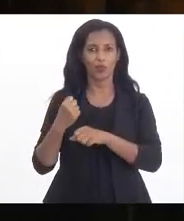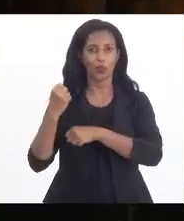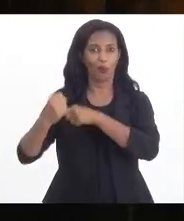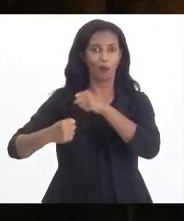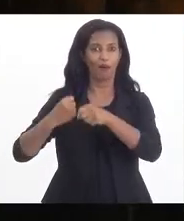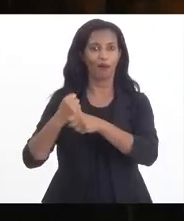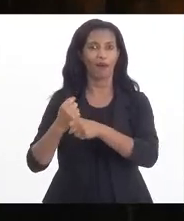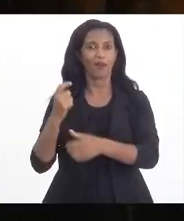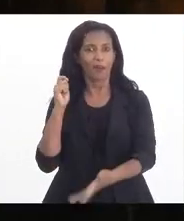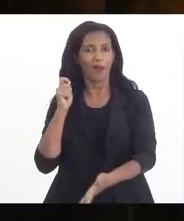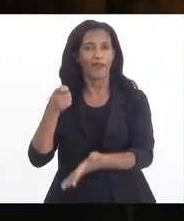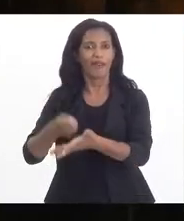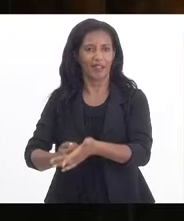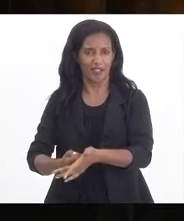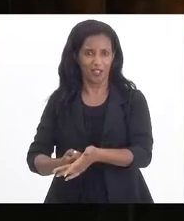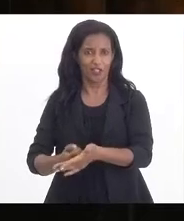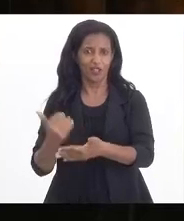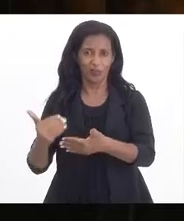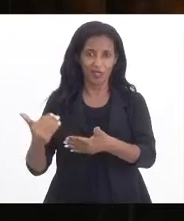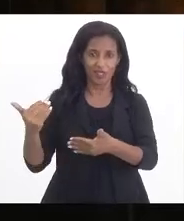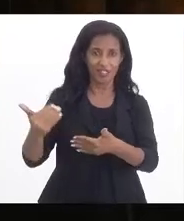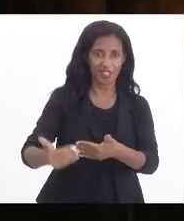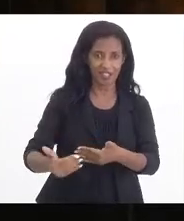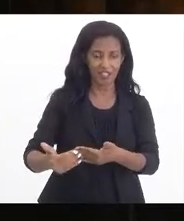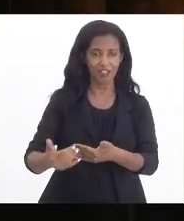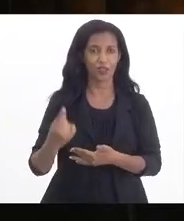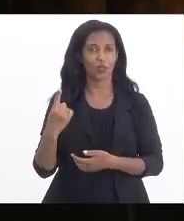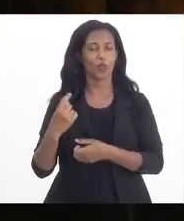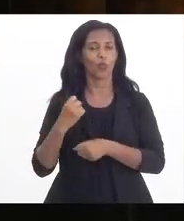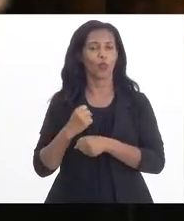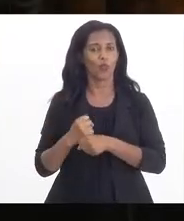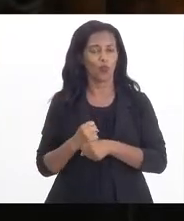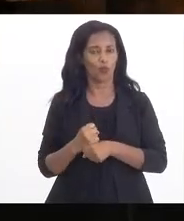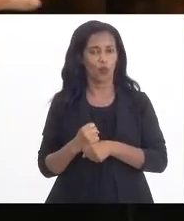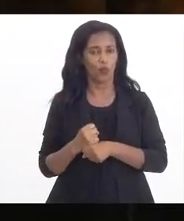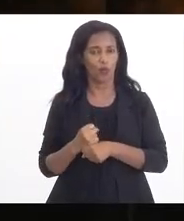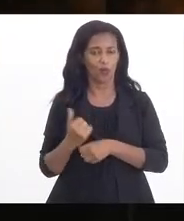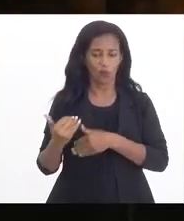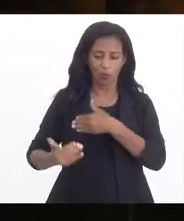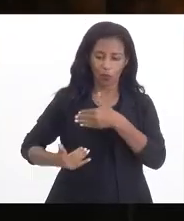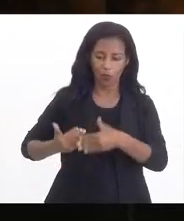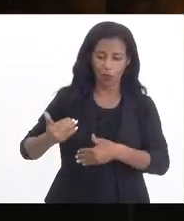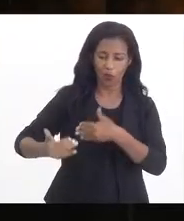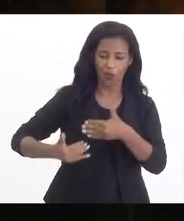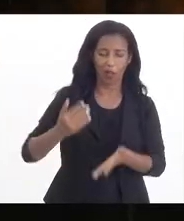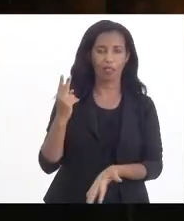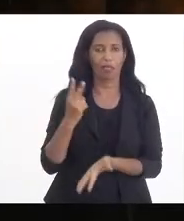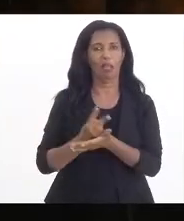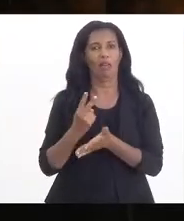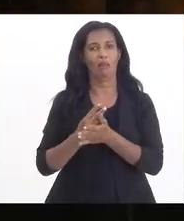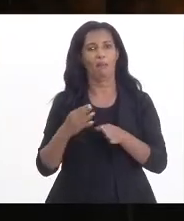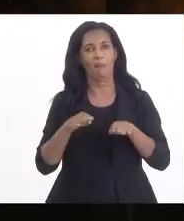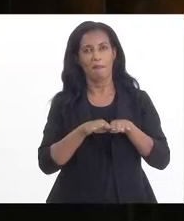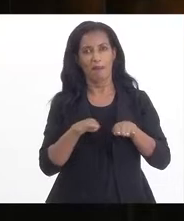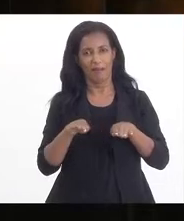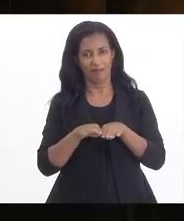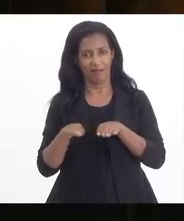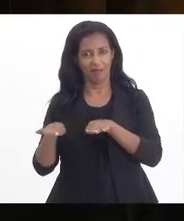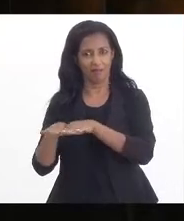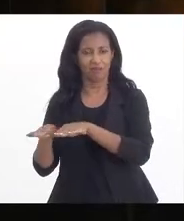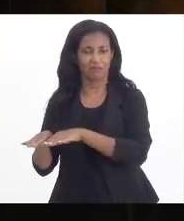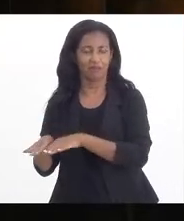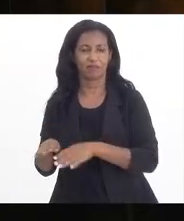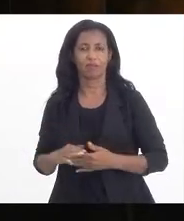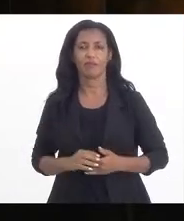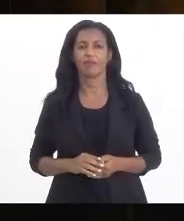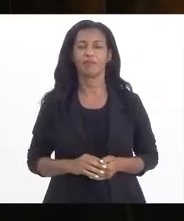para garantir no governo seguinte um ano de prosseguimento das mesmas metas.